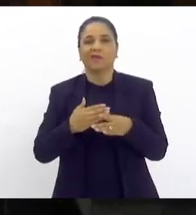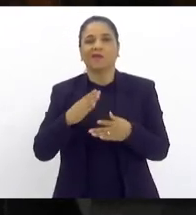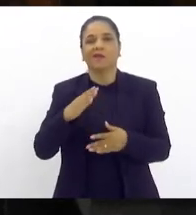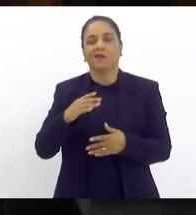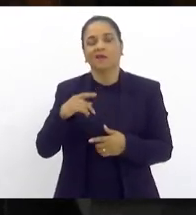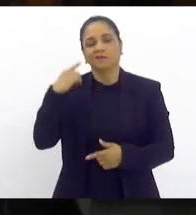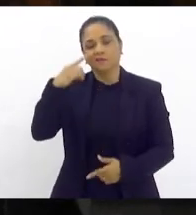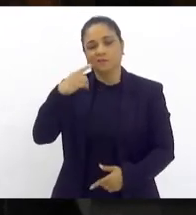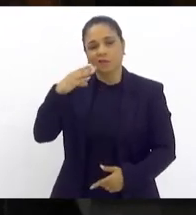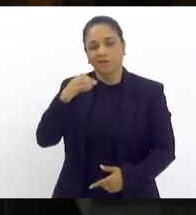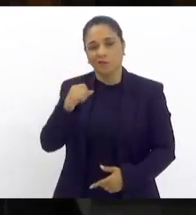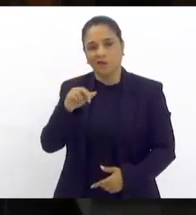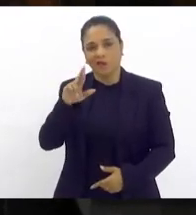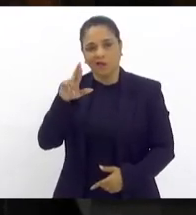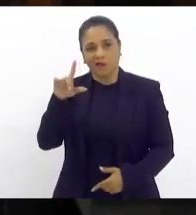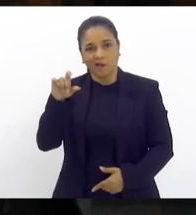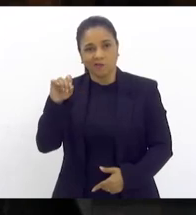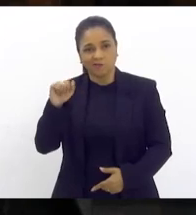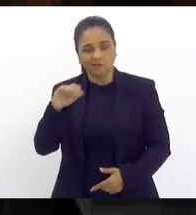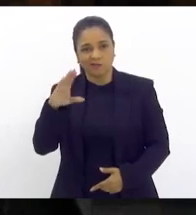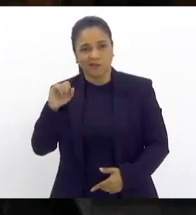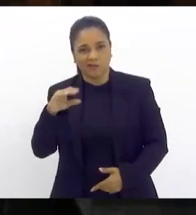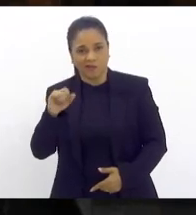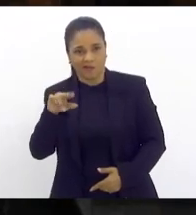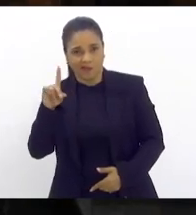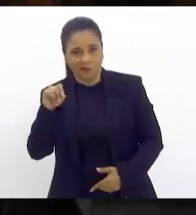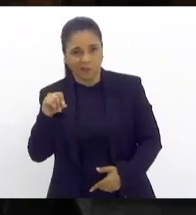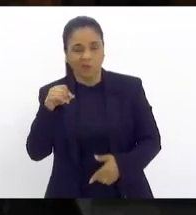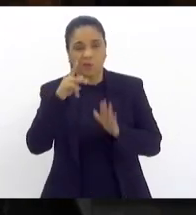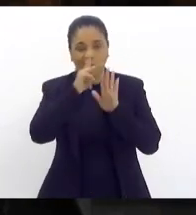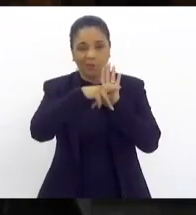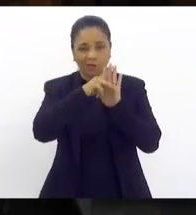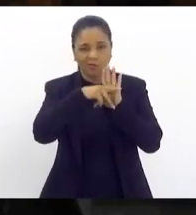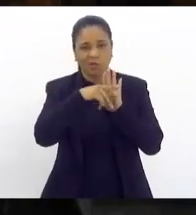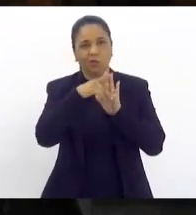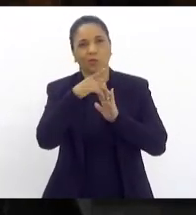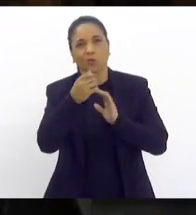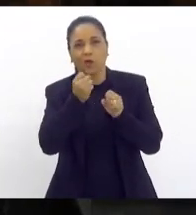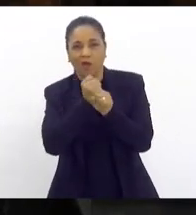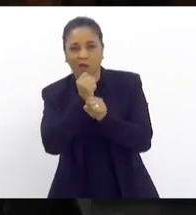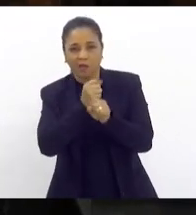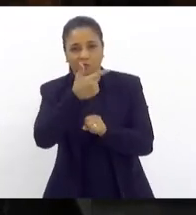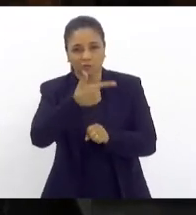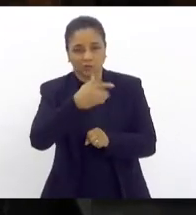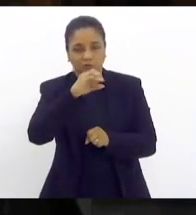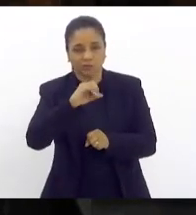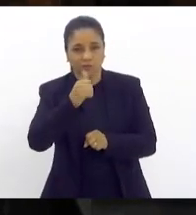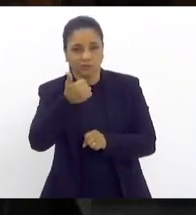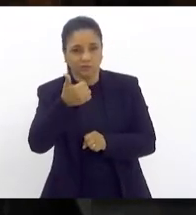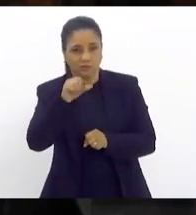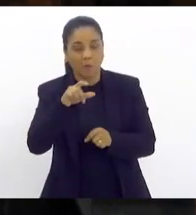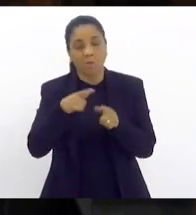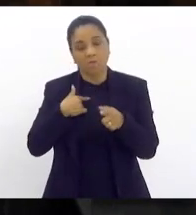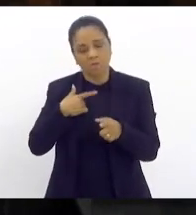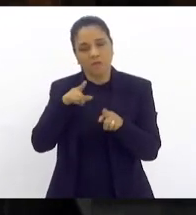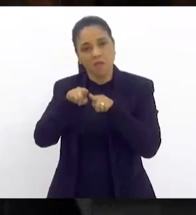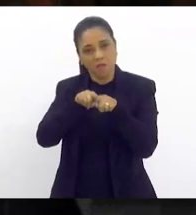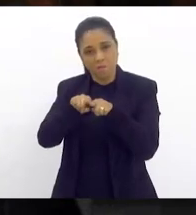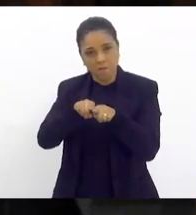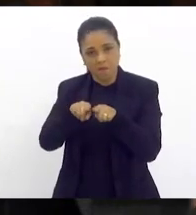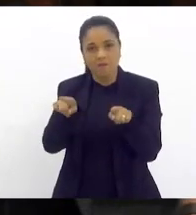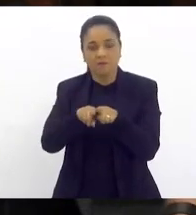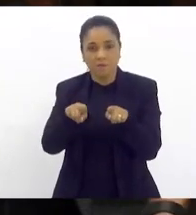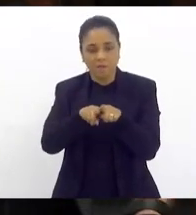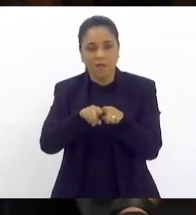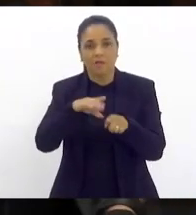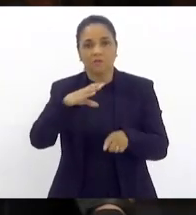Caiado veio com esse projeto em 2019 minha irmã também veio com cyprev que era o mesmo projeto que dava